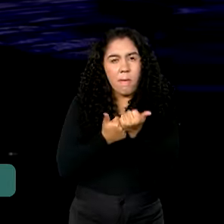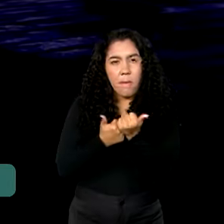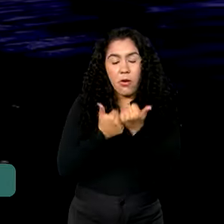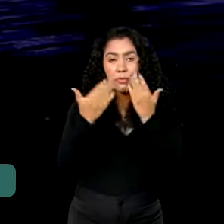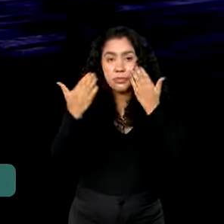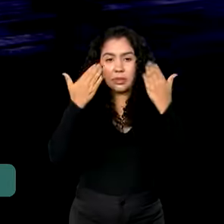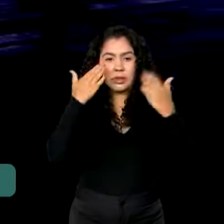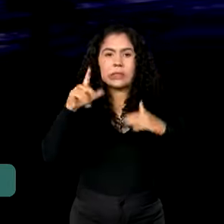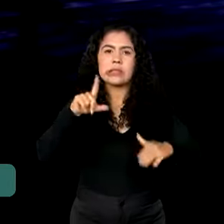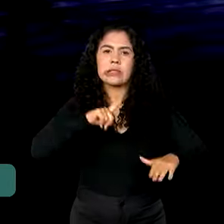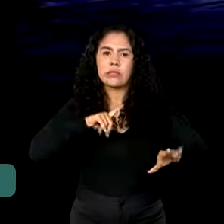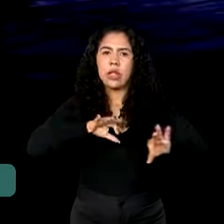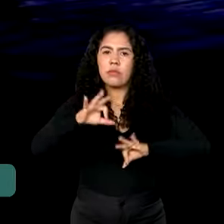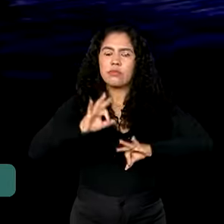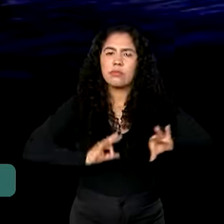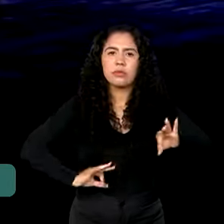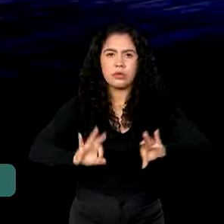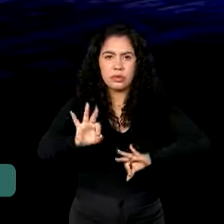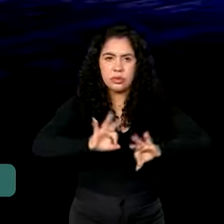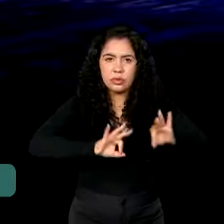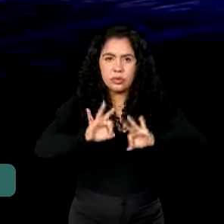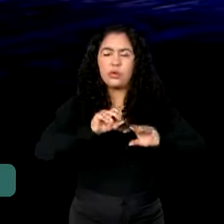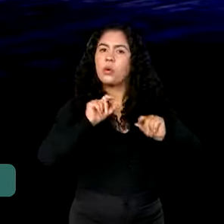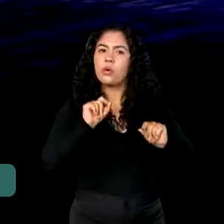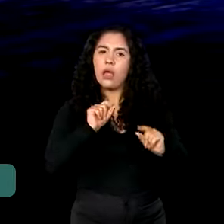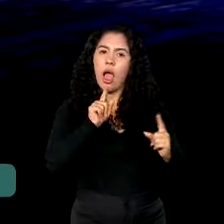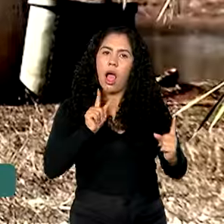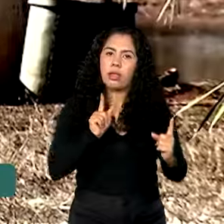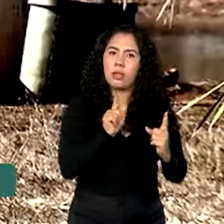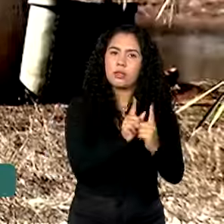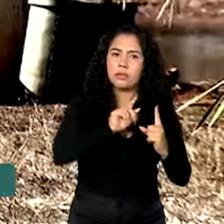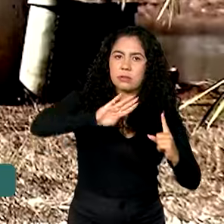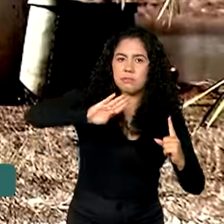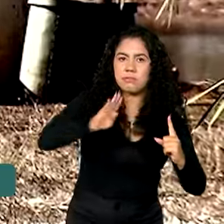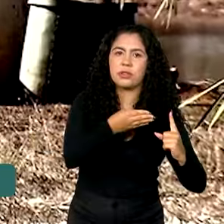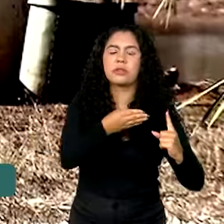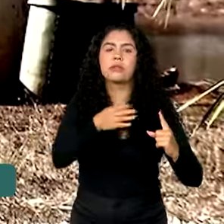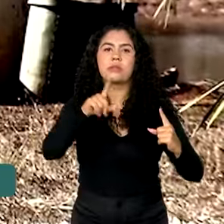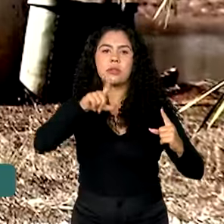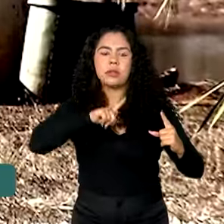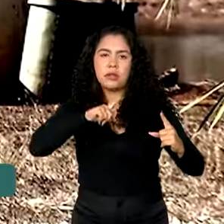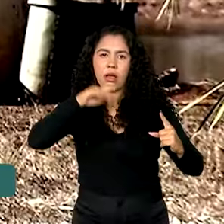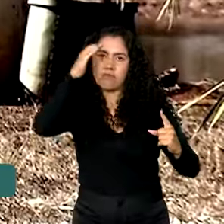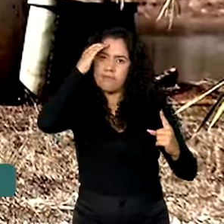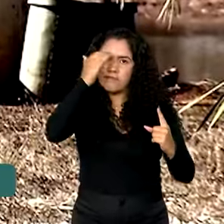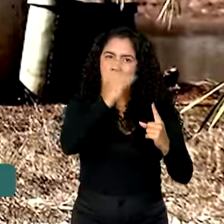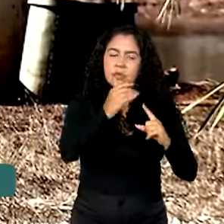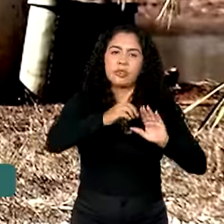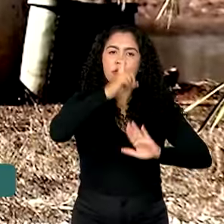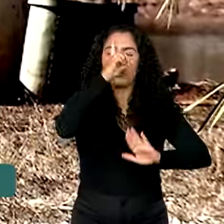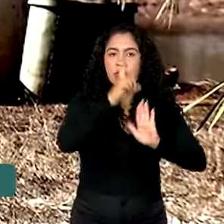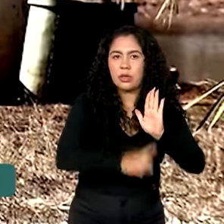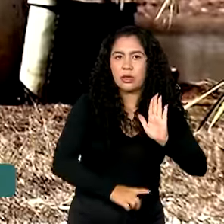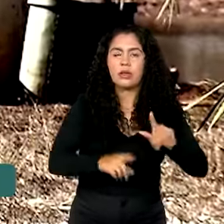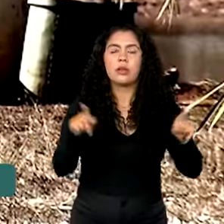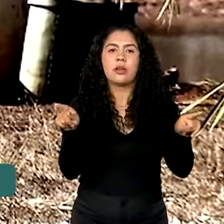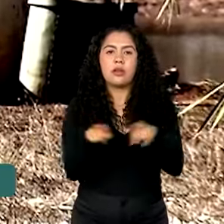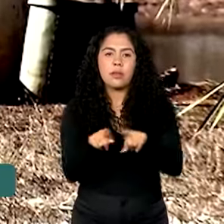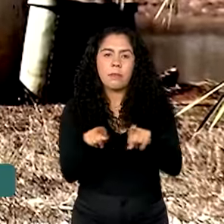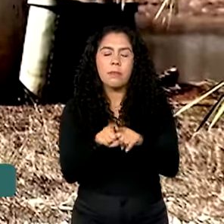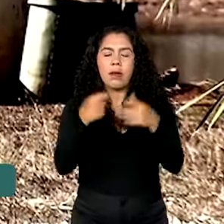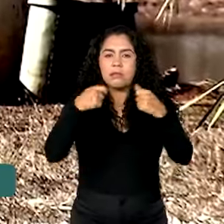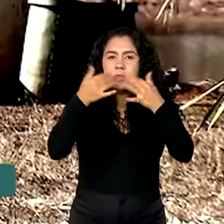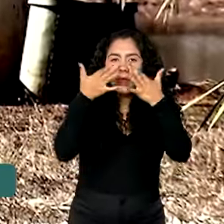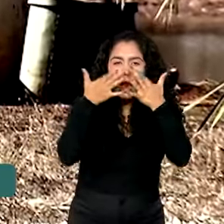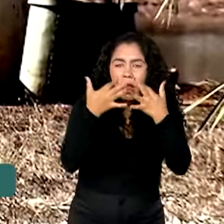com diretrizes de atendimento pautadas no respeito aos direitos humanos, combate aos estigmas,